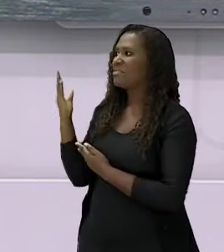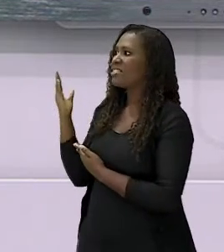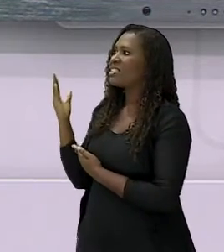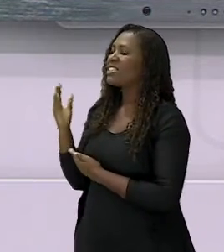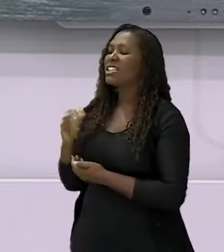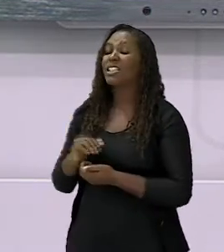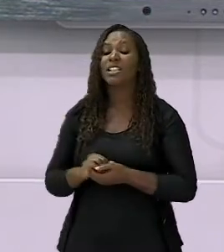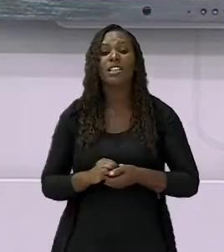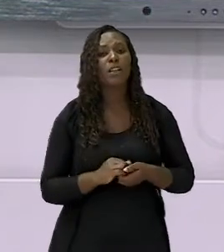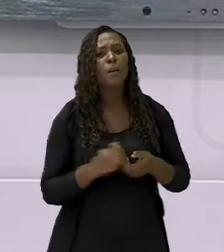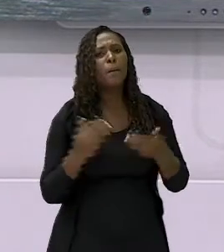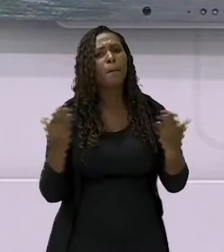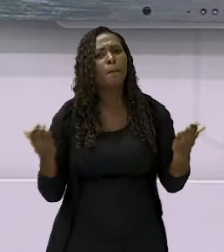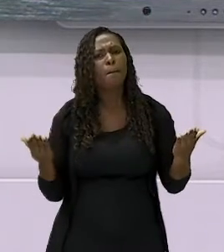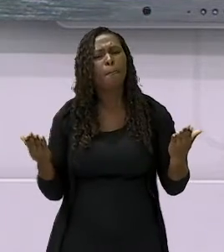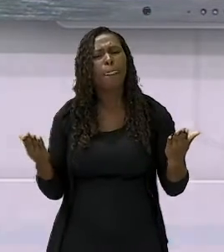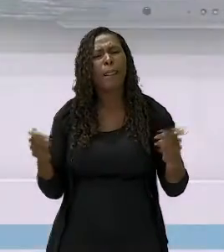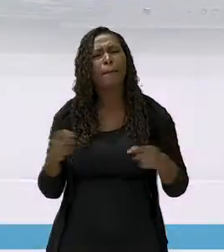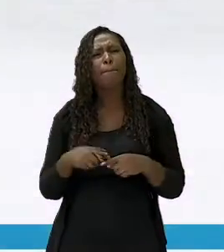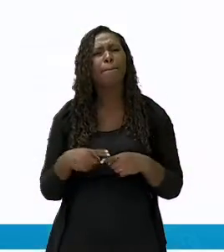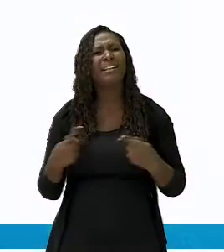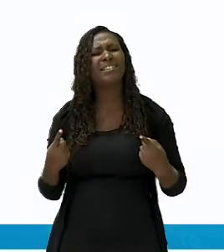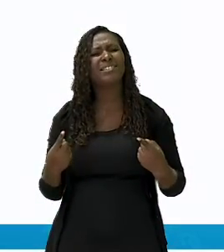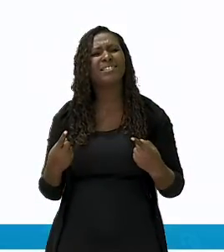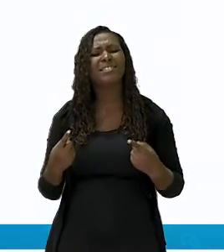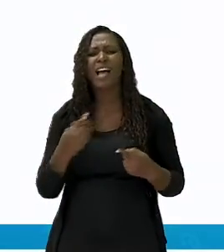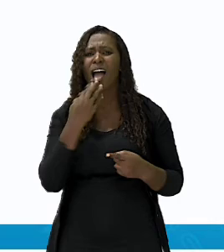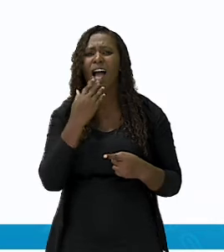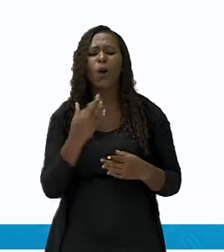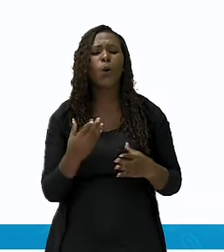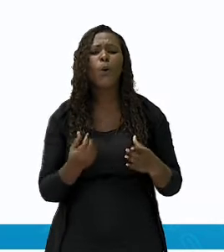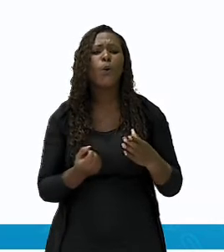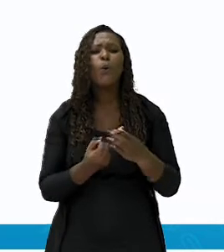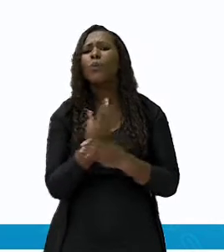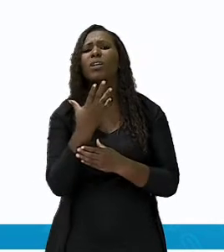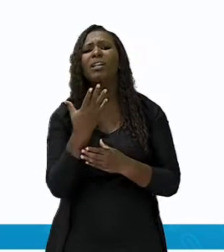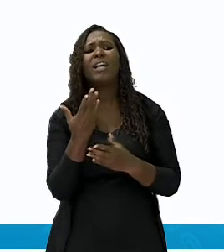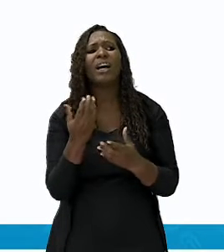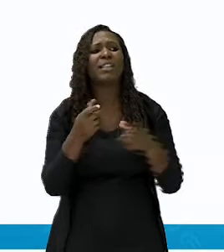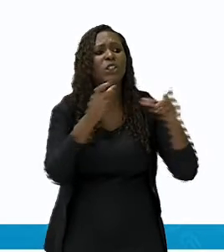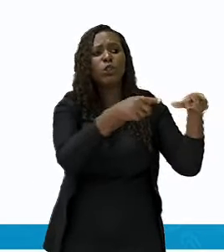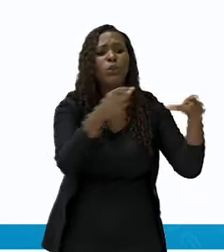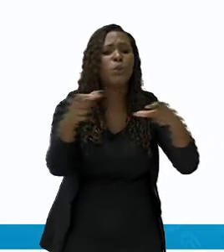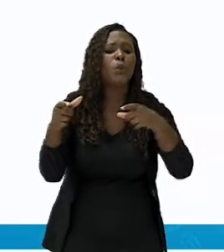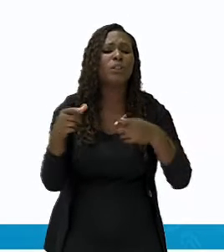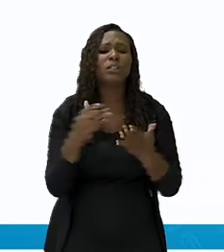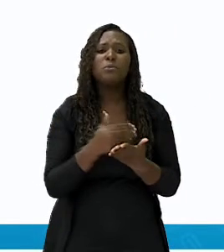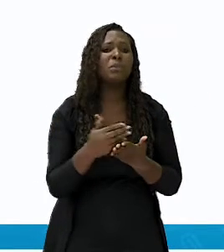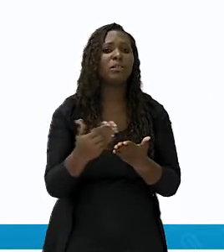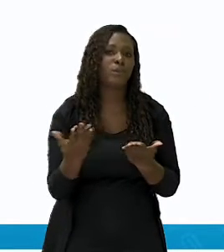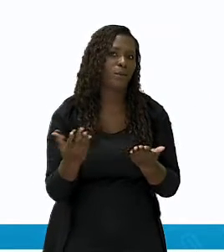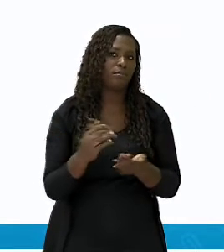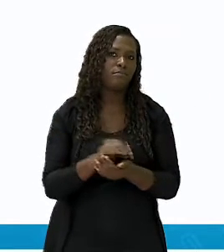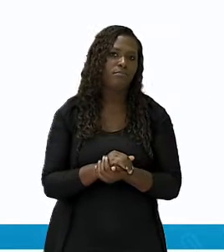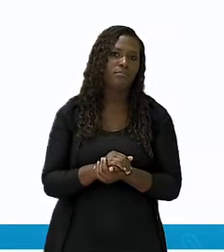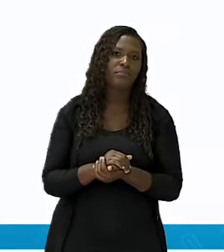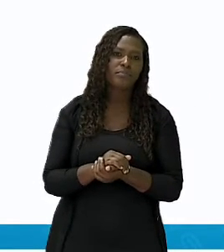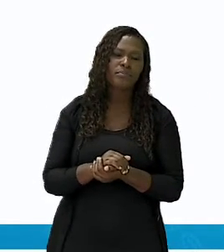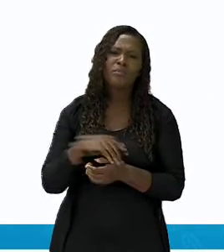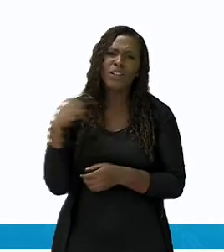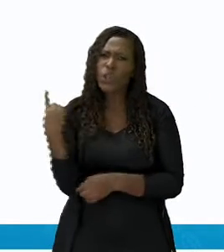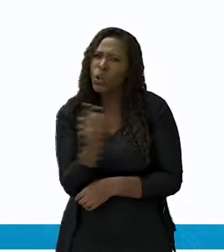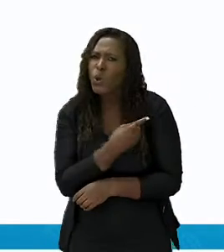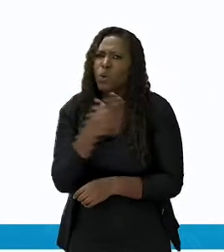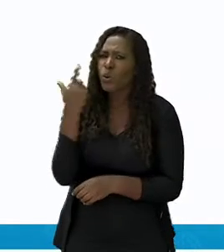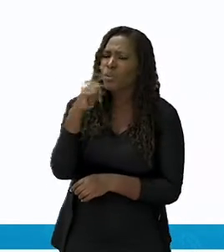Mas de onde vêm as cores? Só conseguimos enxergar as cores por causa da luz? Você sabia